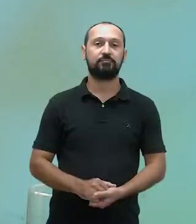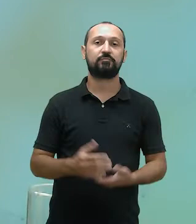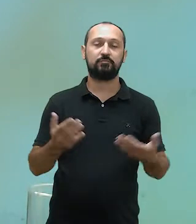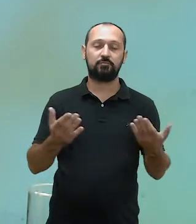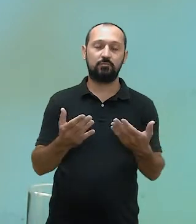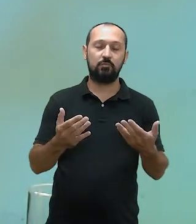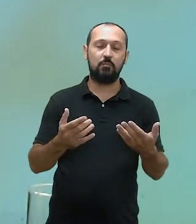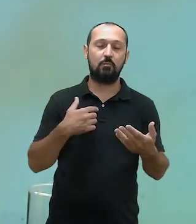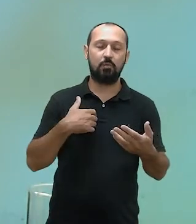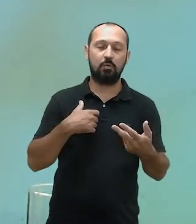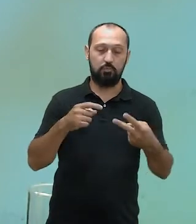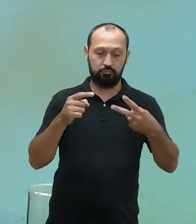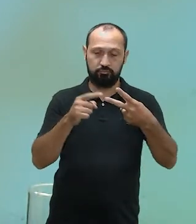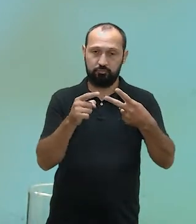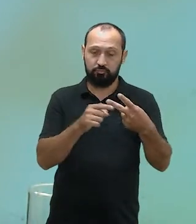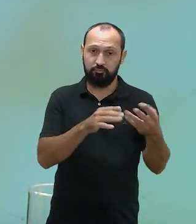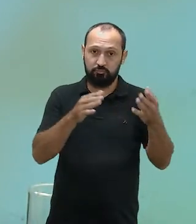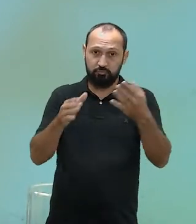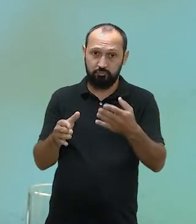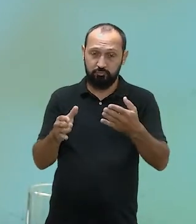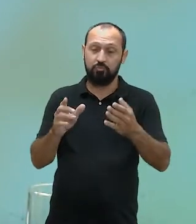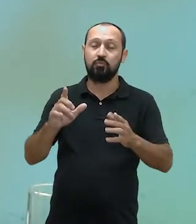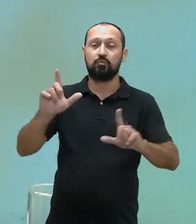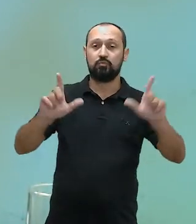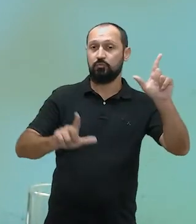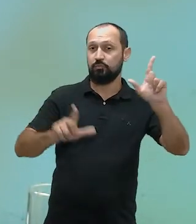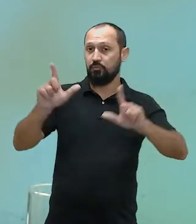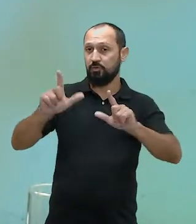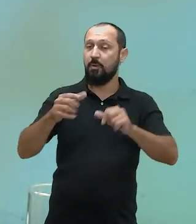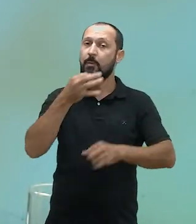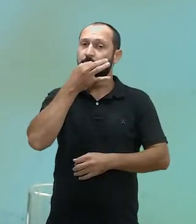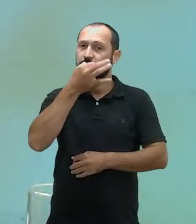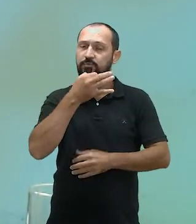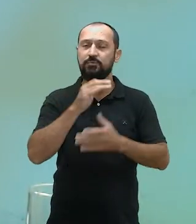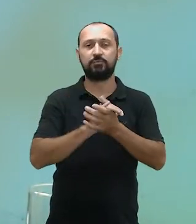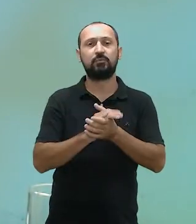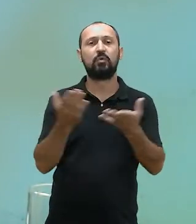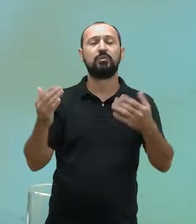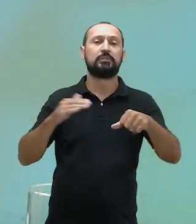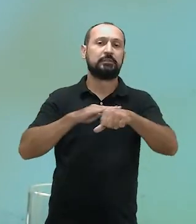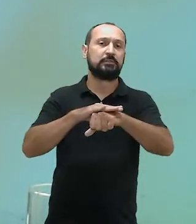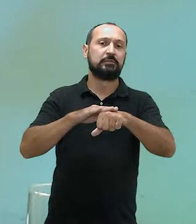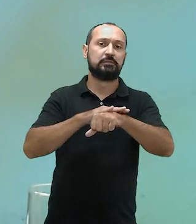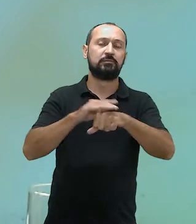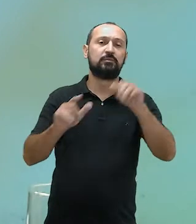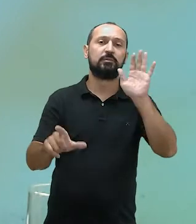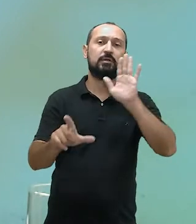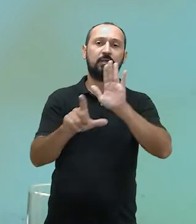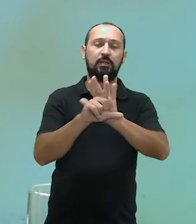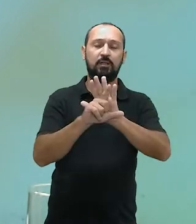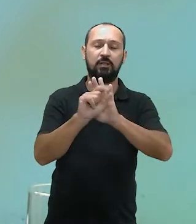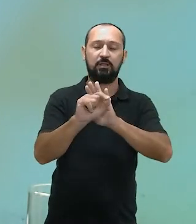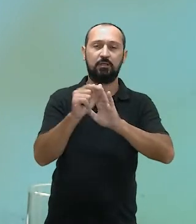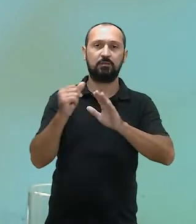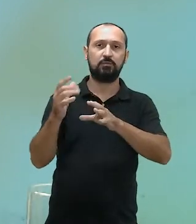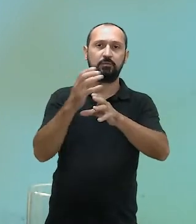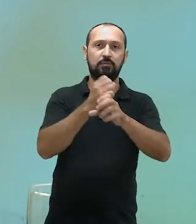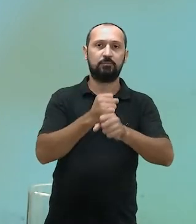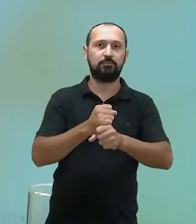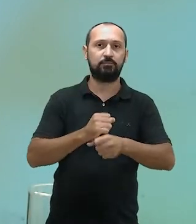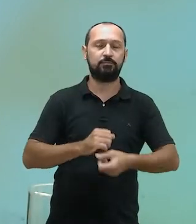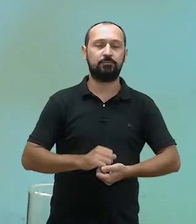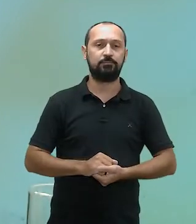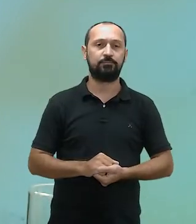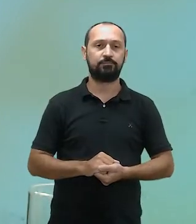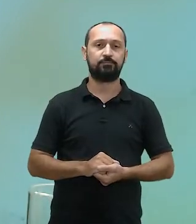Então a gente volta com o segundo e último bloco do Ponto de Vista. Hoje a gente está falando sobre as leis orçamentárias,